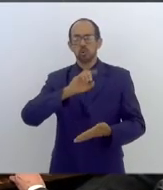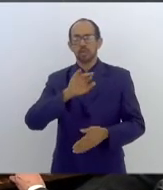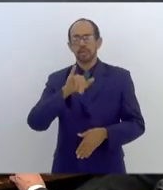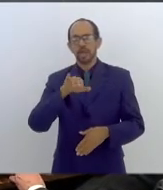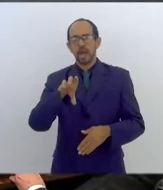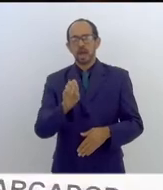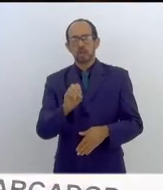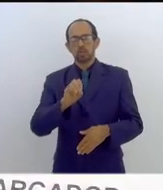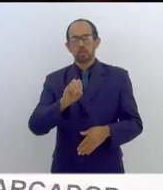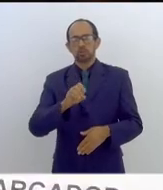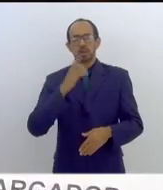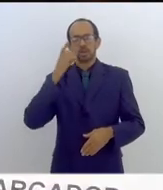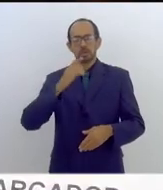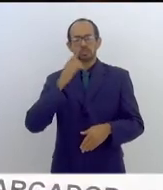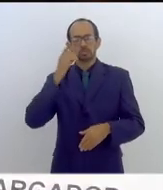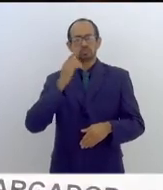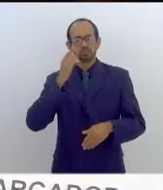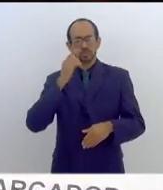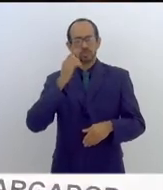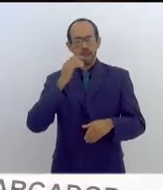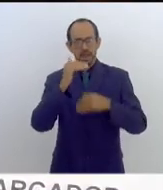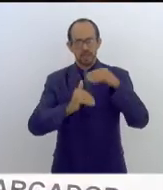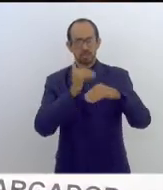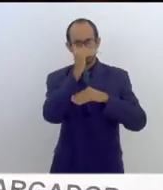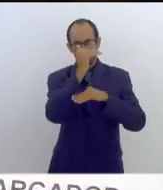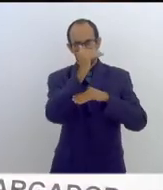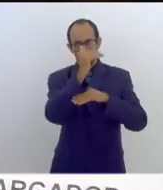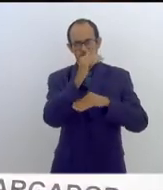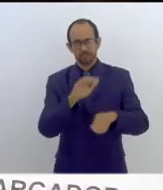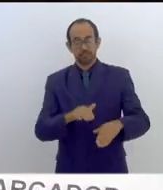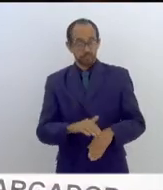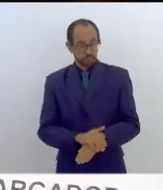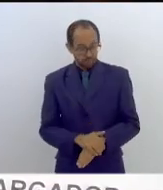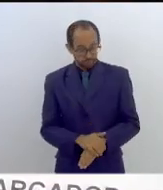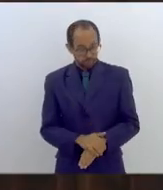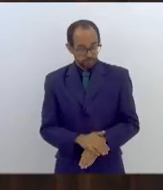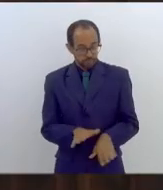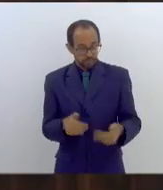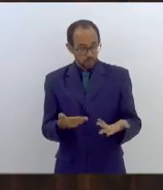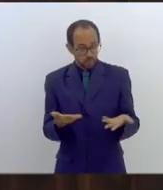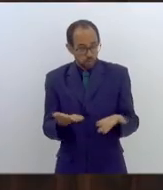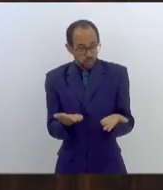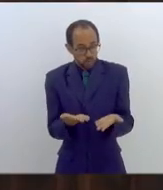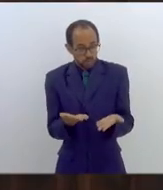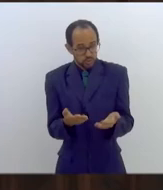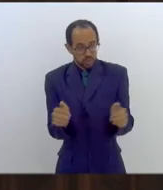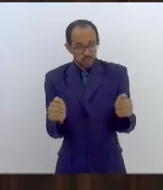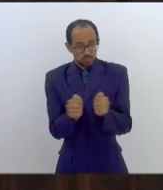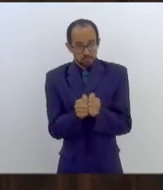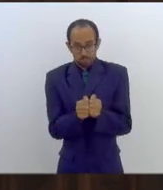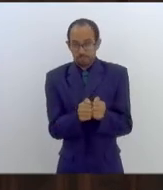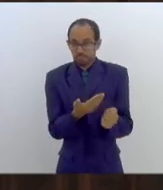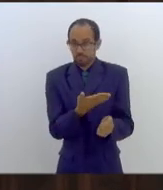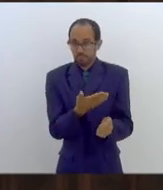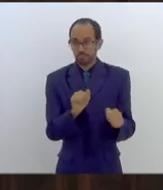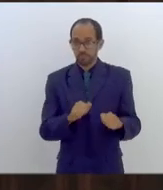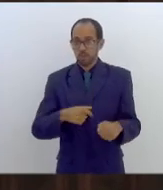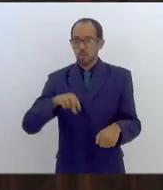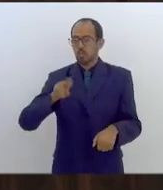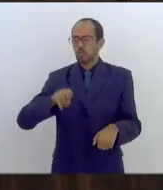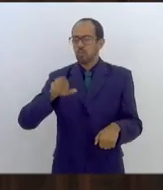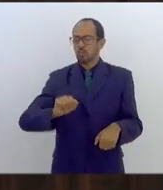Desembargador E hoje nós ficamos um pouco mais próximos eu quero dizer também o seguinte é eu nunca ameaço